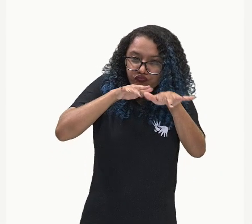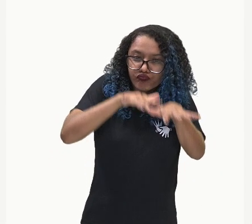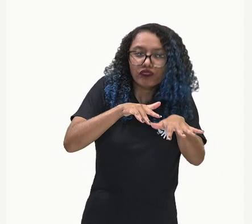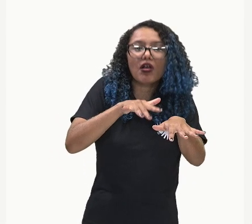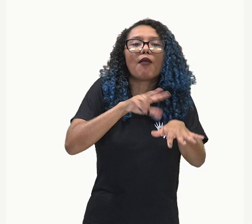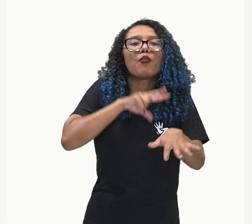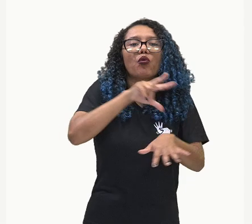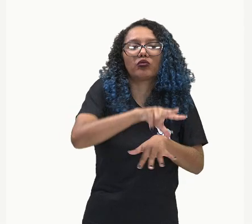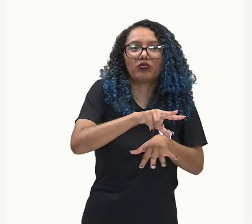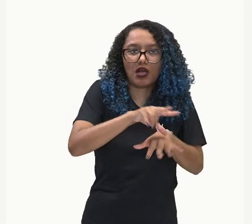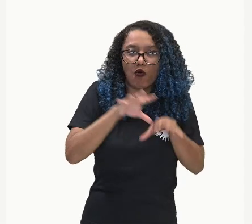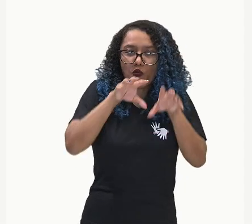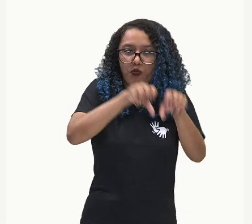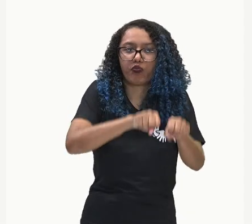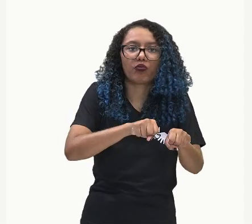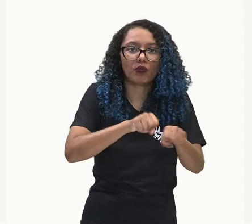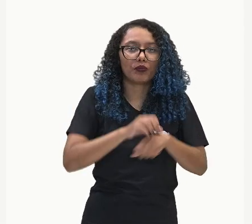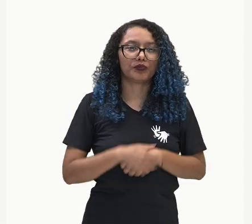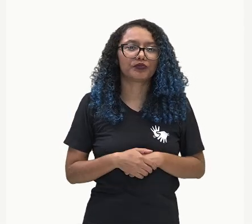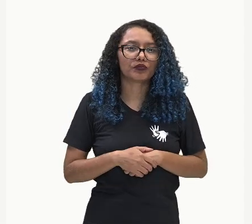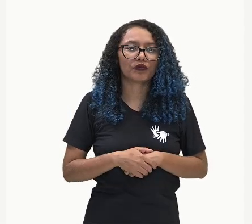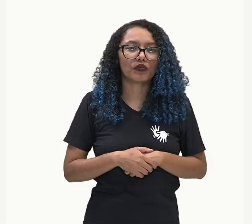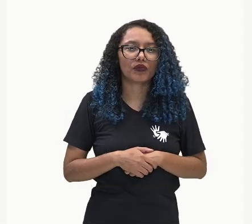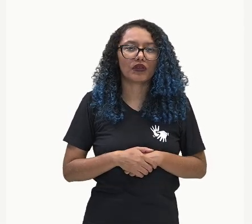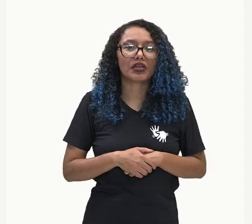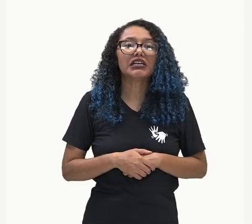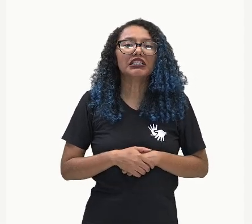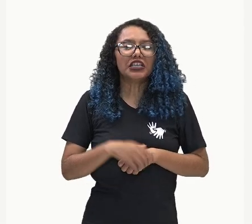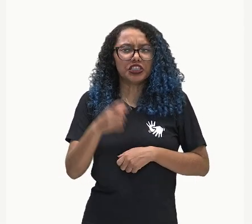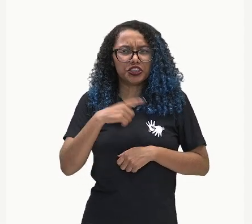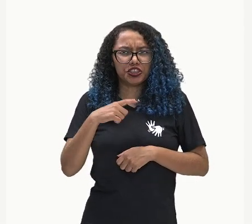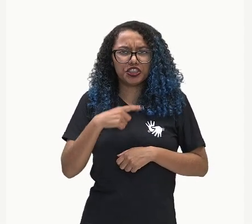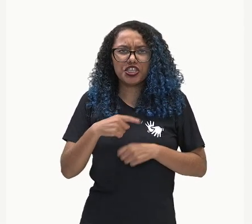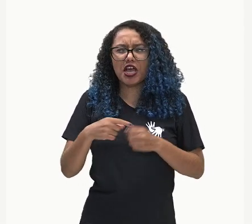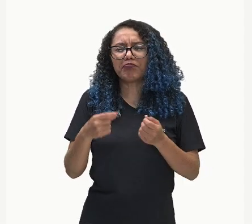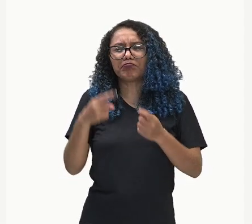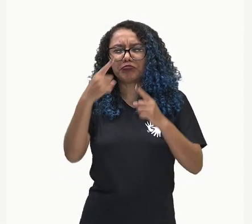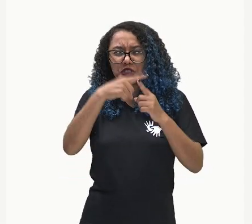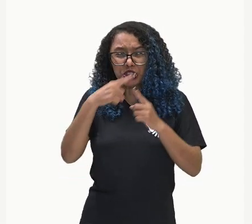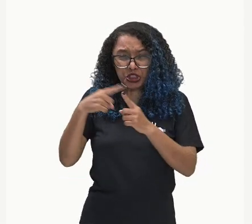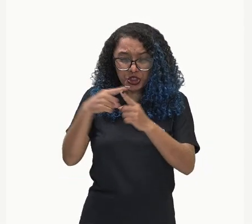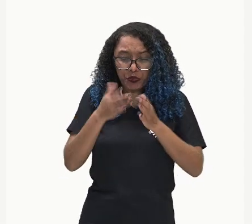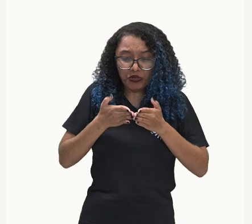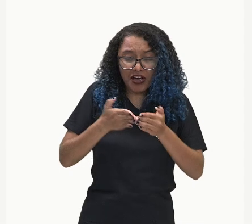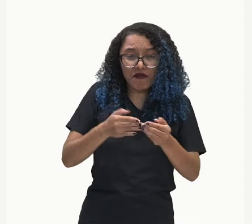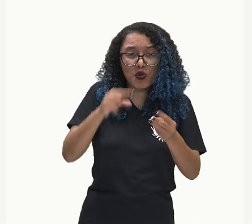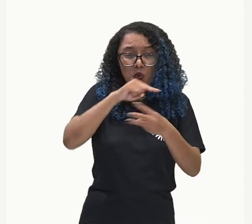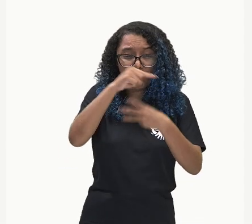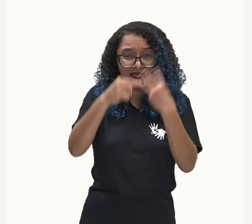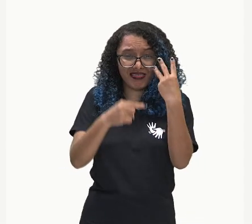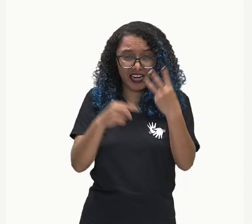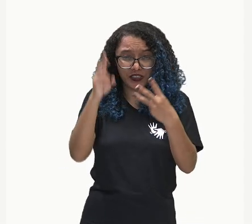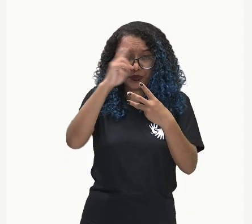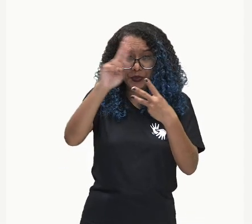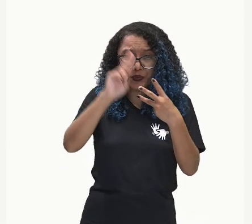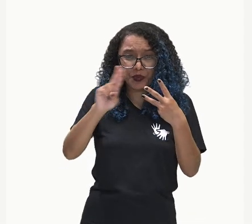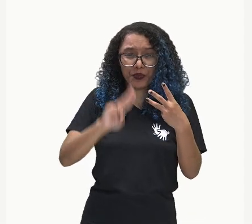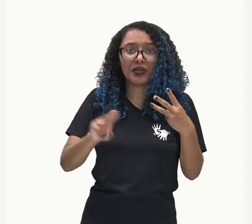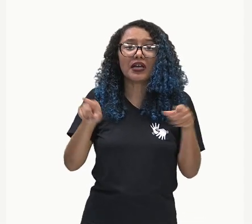Foram necessárias 8 naus e 3 caravelas, 3 brigues e 2 escunas para